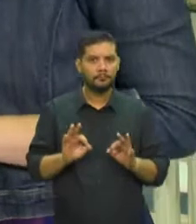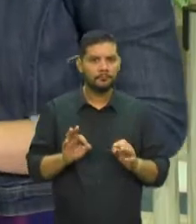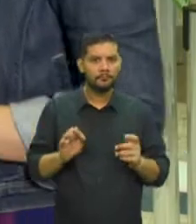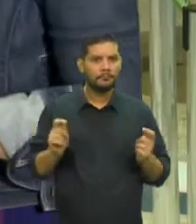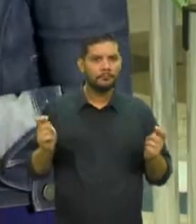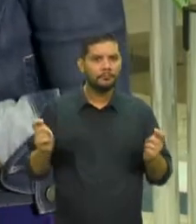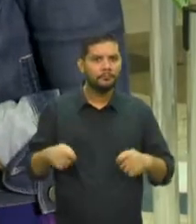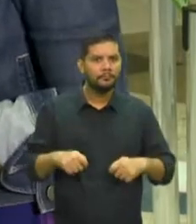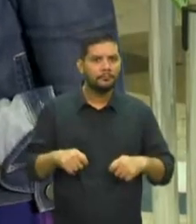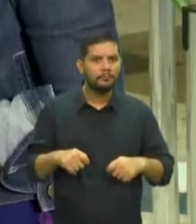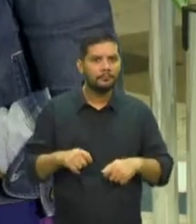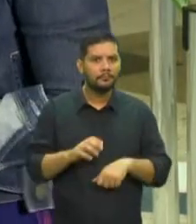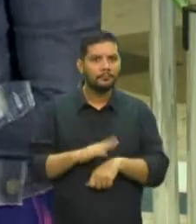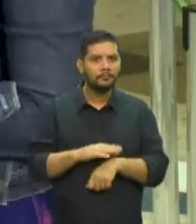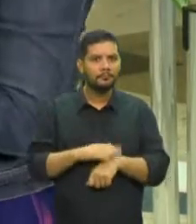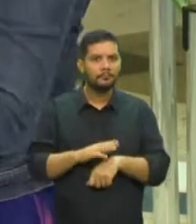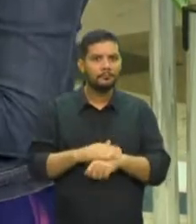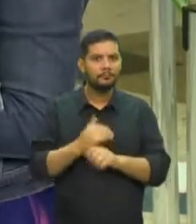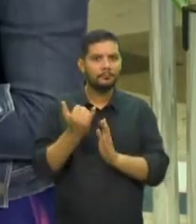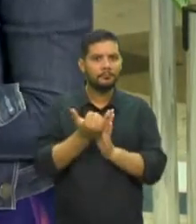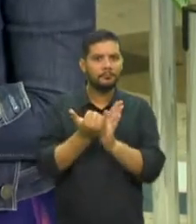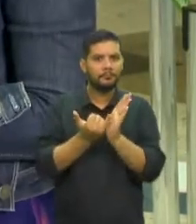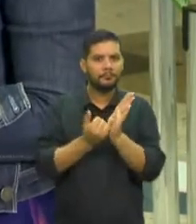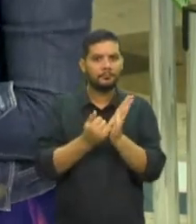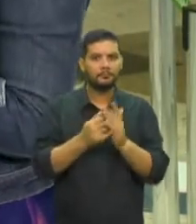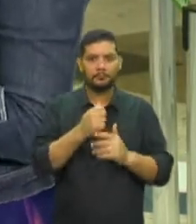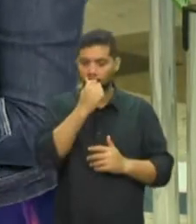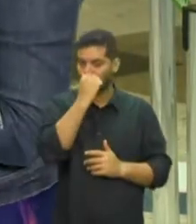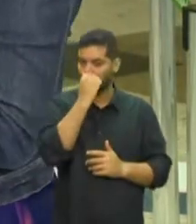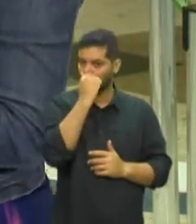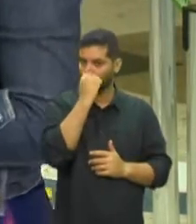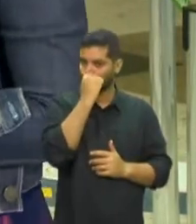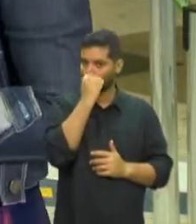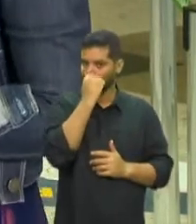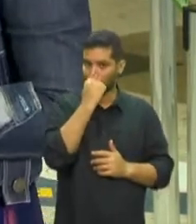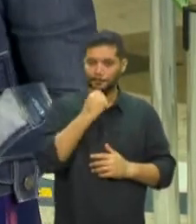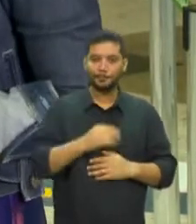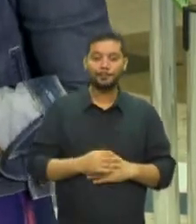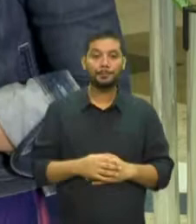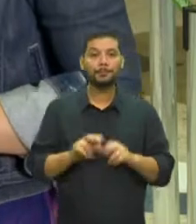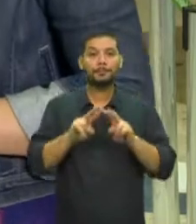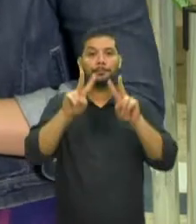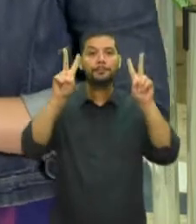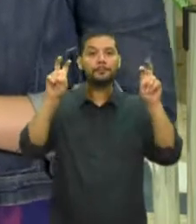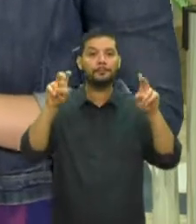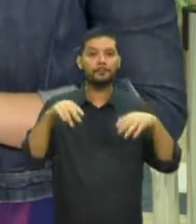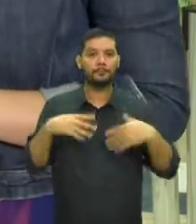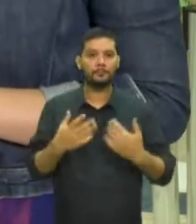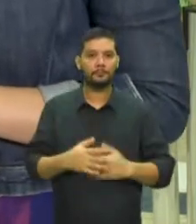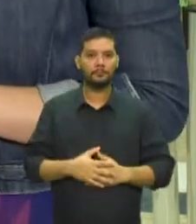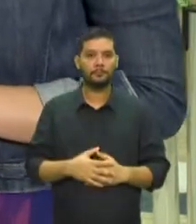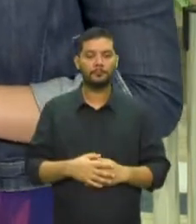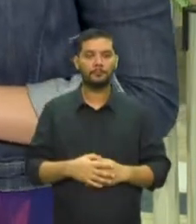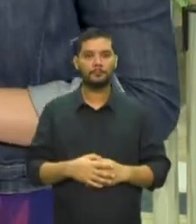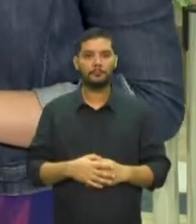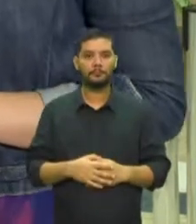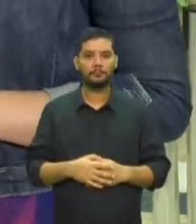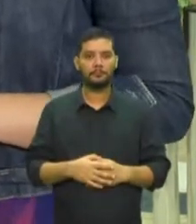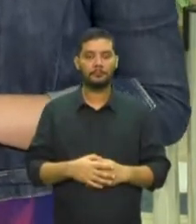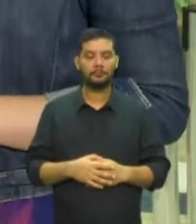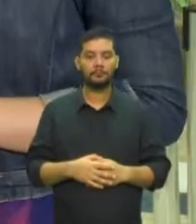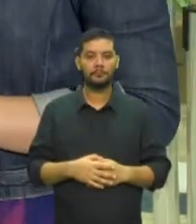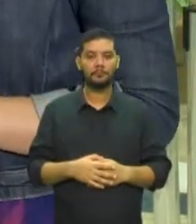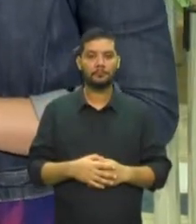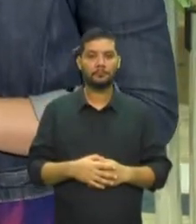tempo de se inscrever nesse curso, né? Quais são esses cursos, assim, o tema que será abordado nele, na verdade? Sem dúvida. Bom dia, Mona. Bom dia a